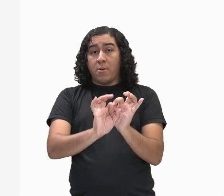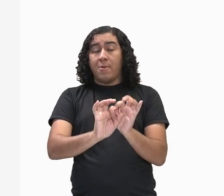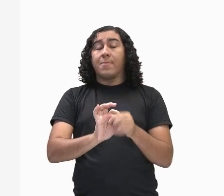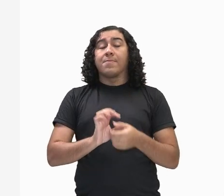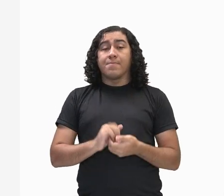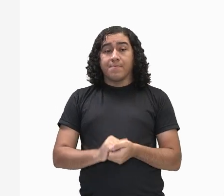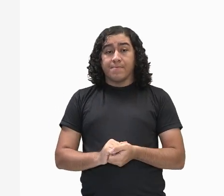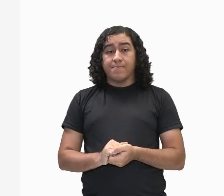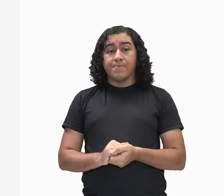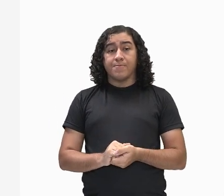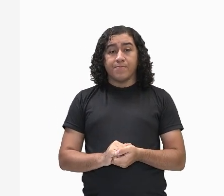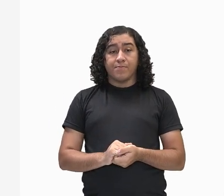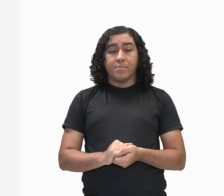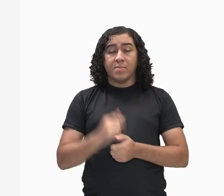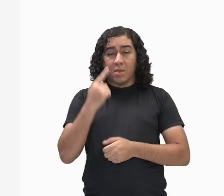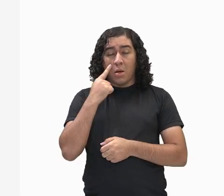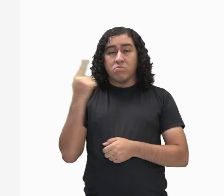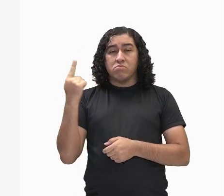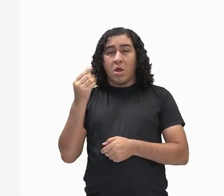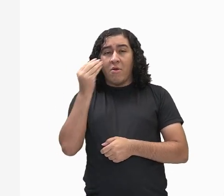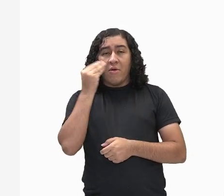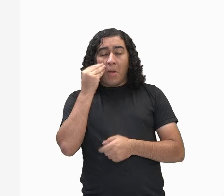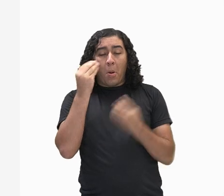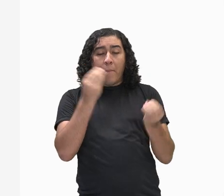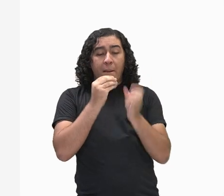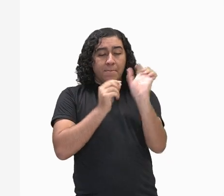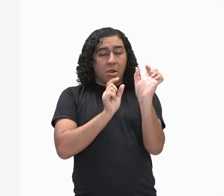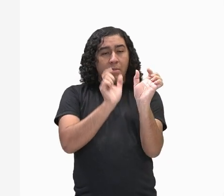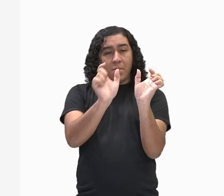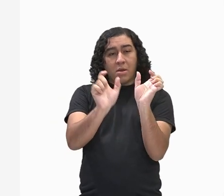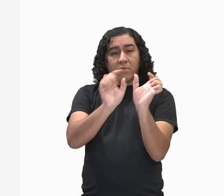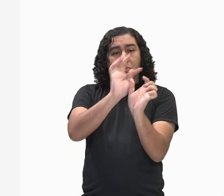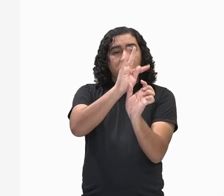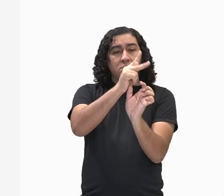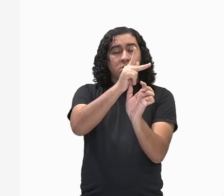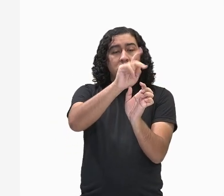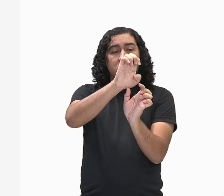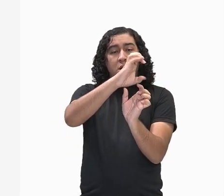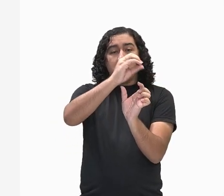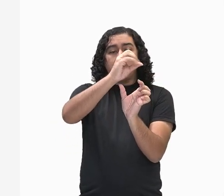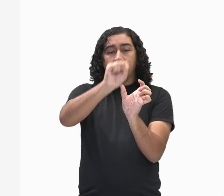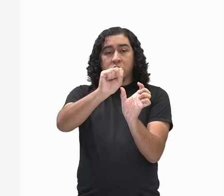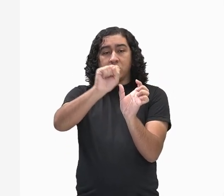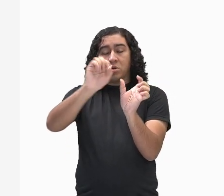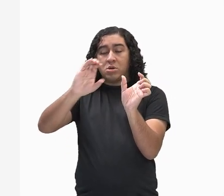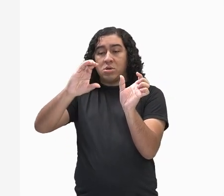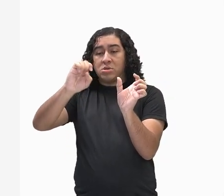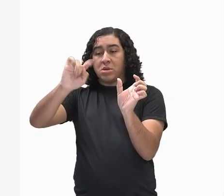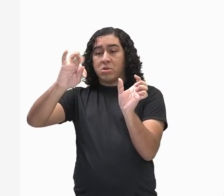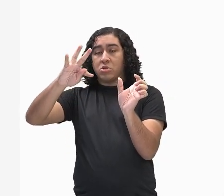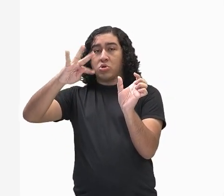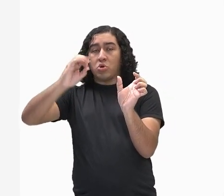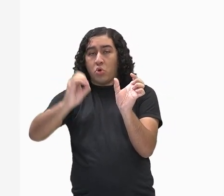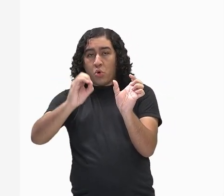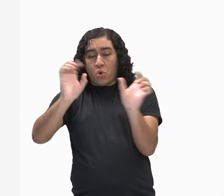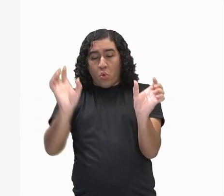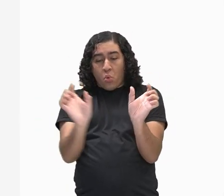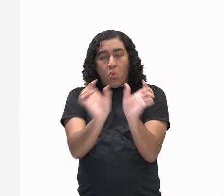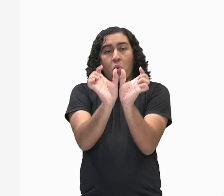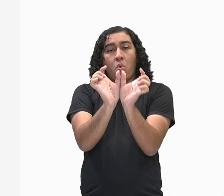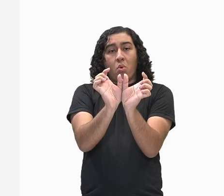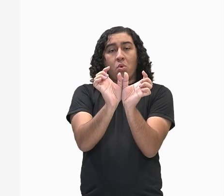Então, nós estudávamos essa ideia de Deus, tá bom? E toda essa visão de mundo